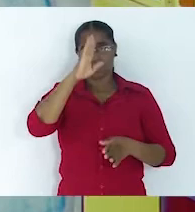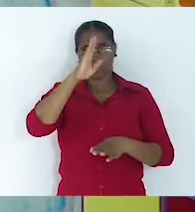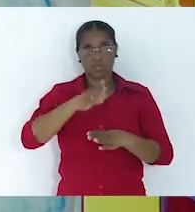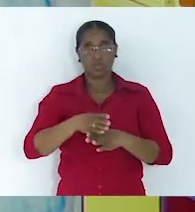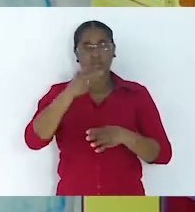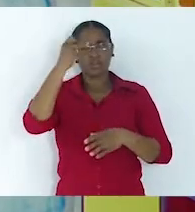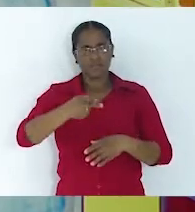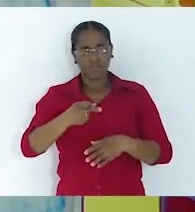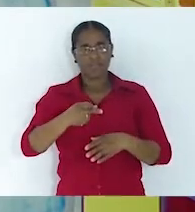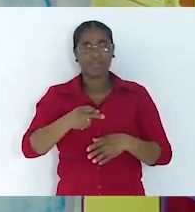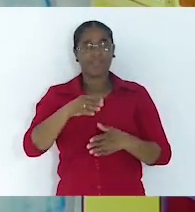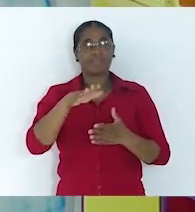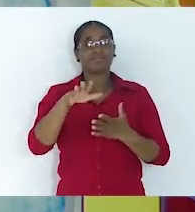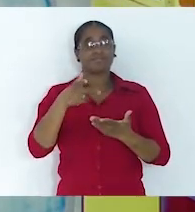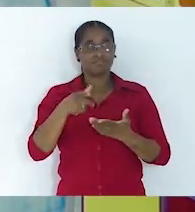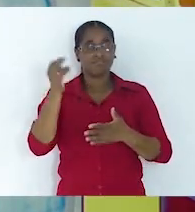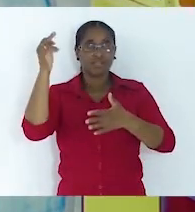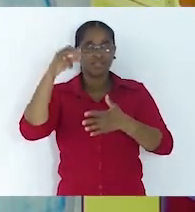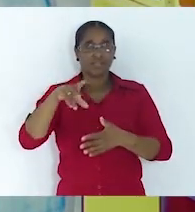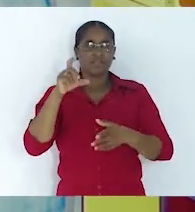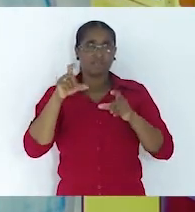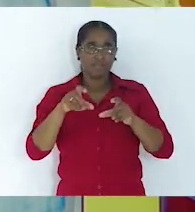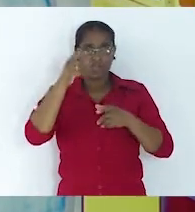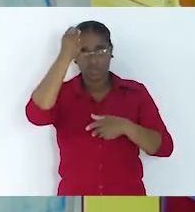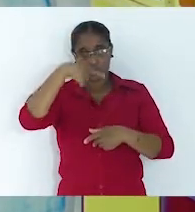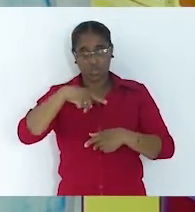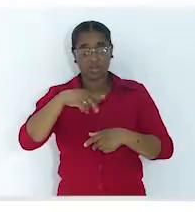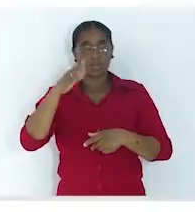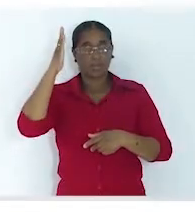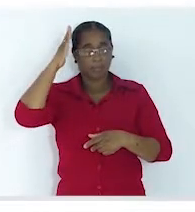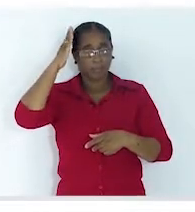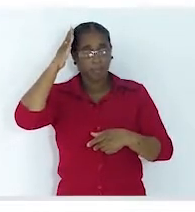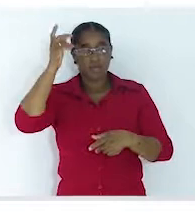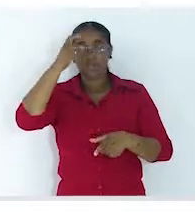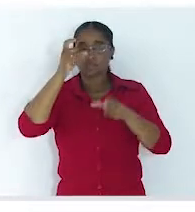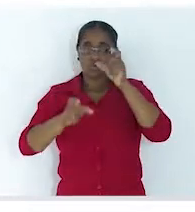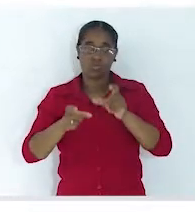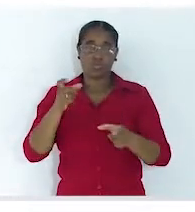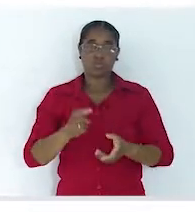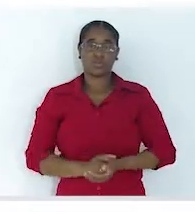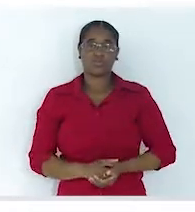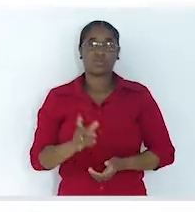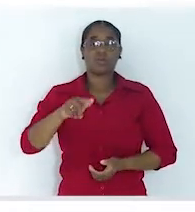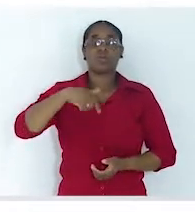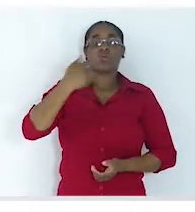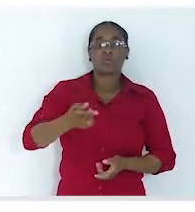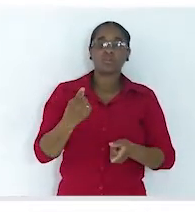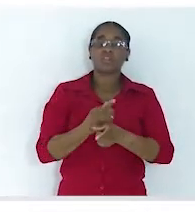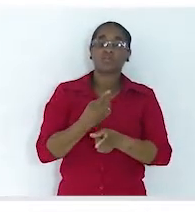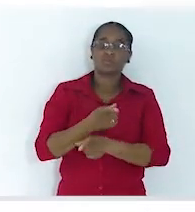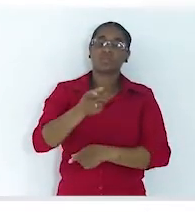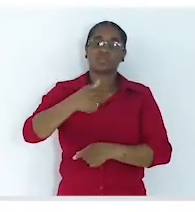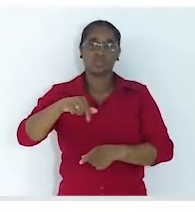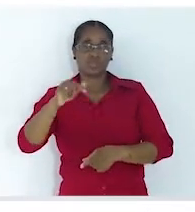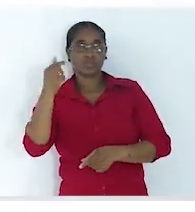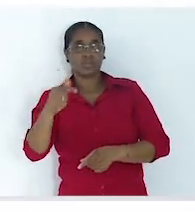que fica gravado na história e na memória das pessoas. Um outro elemento que vamos ter, uma outra categoria